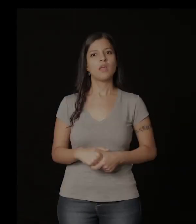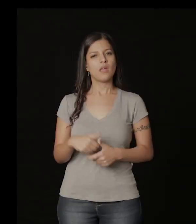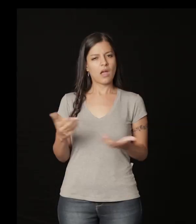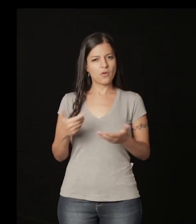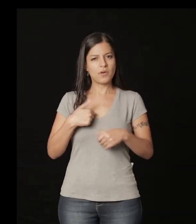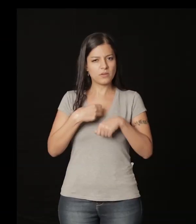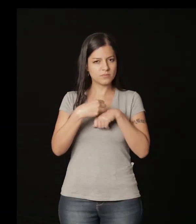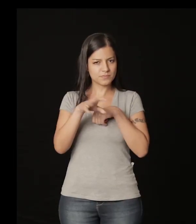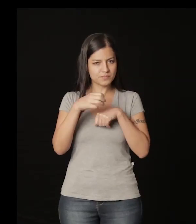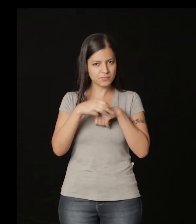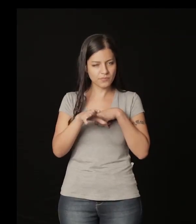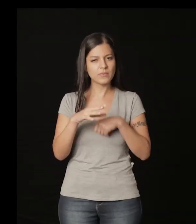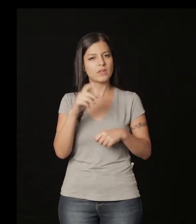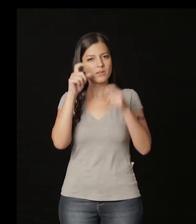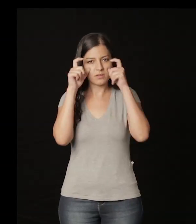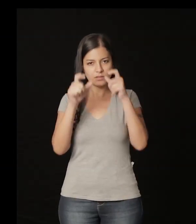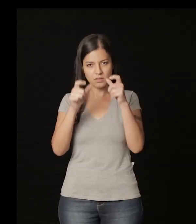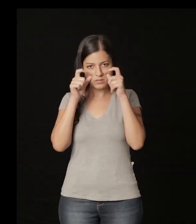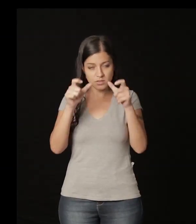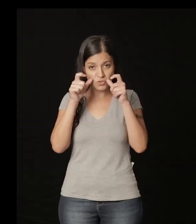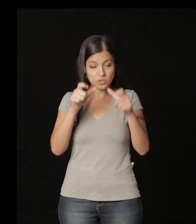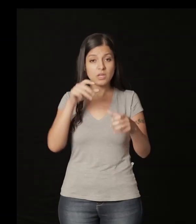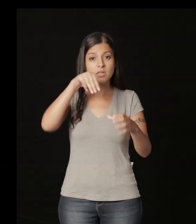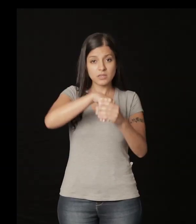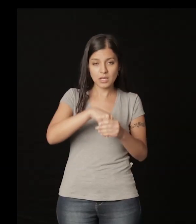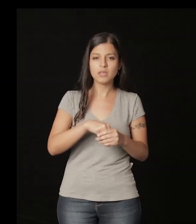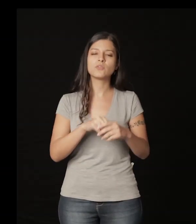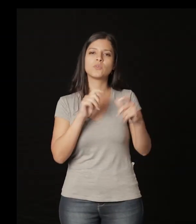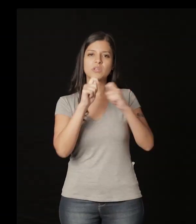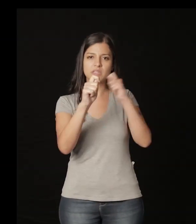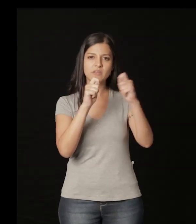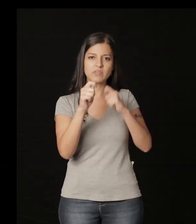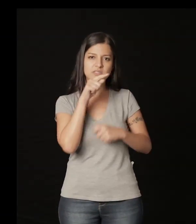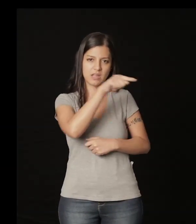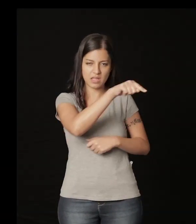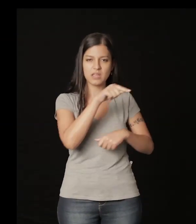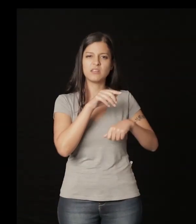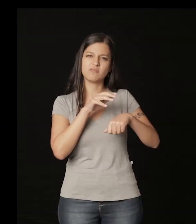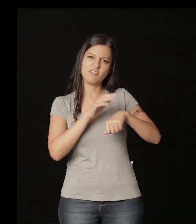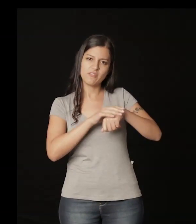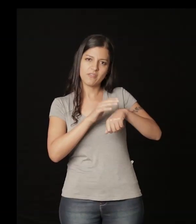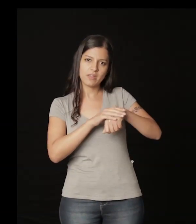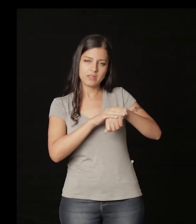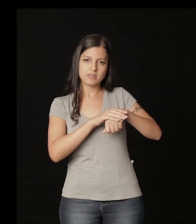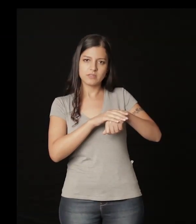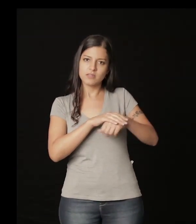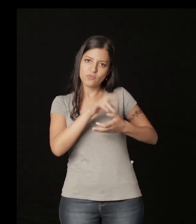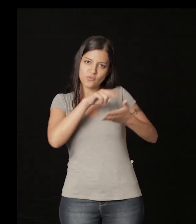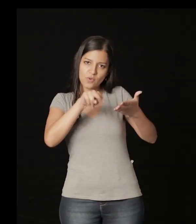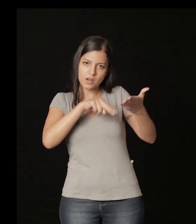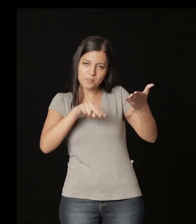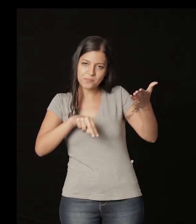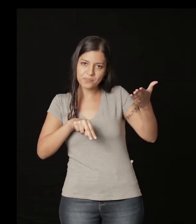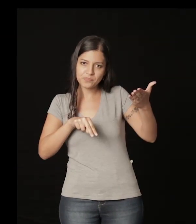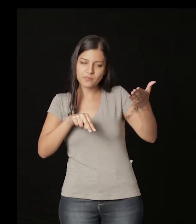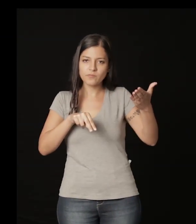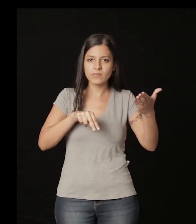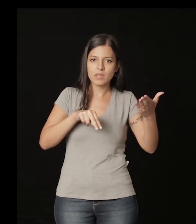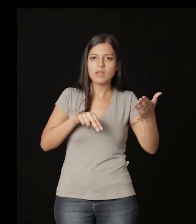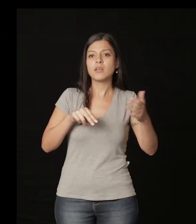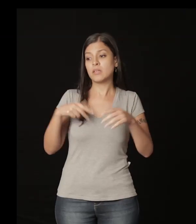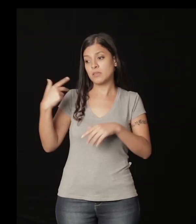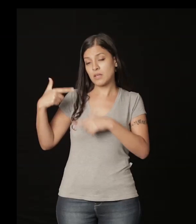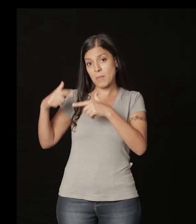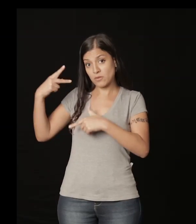Eu vou fazer uma citação aqui que eu acho interessante, que eu li dentro de uma série de entrevistas que ele fez. É uma citação que aparece de vez em